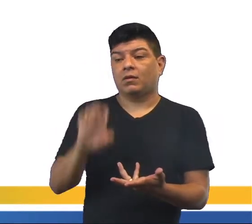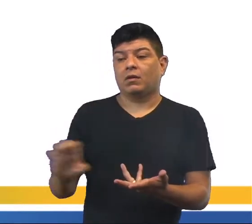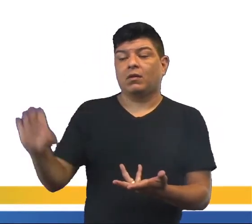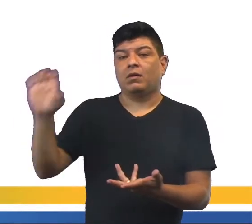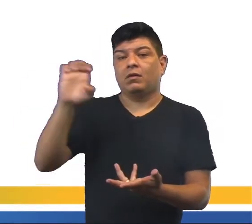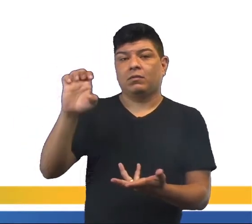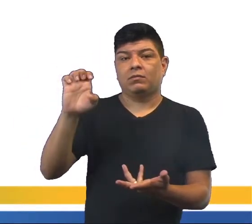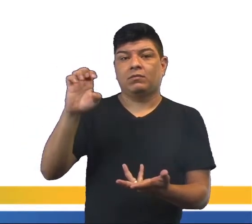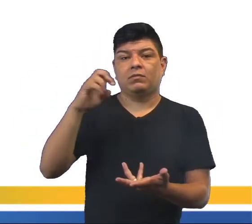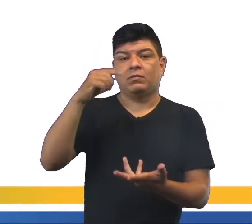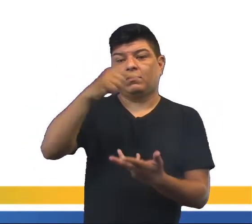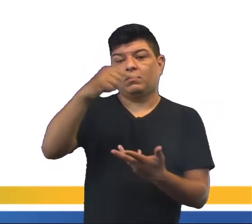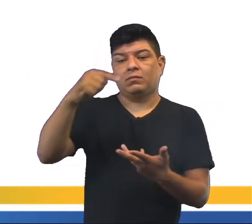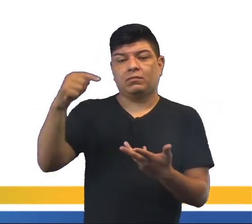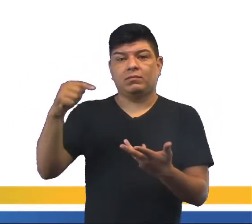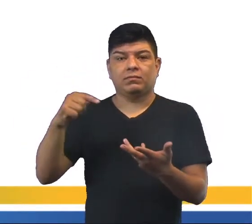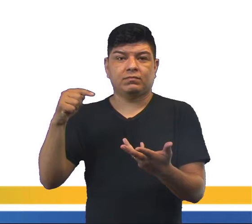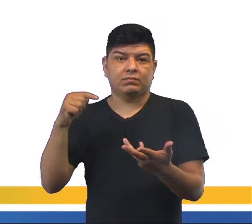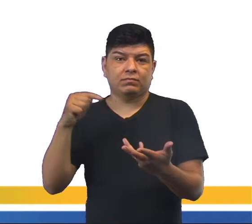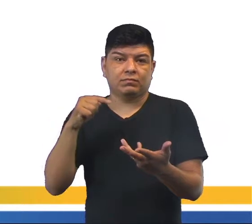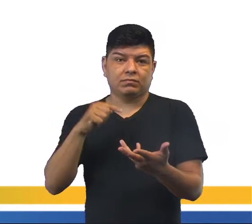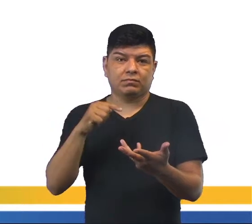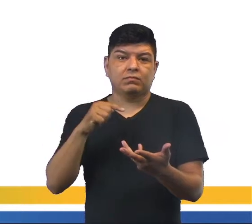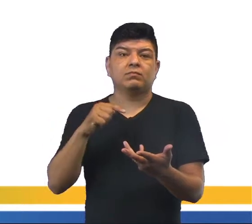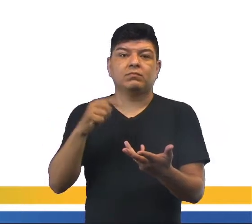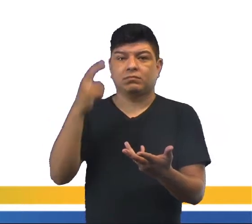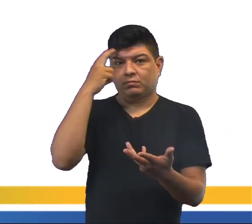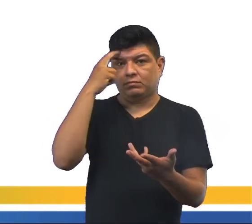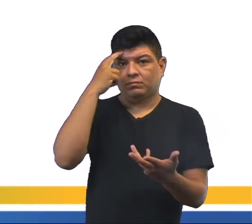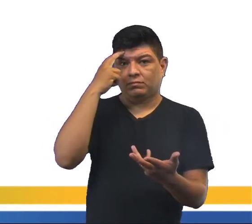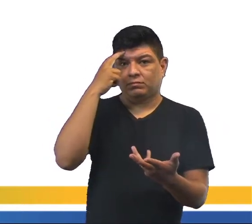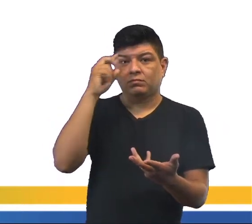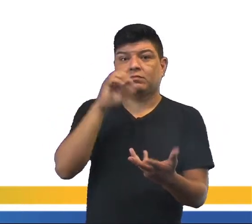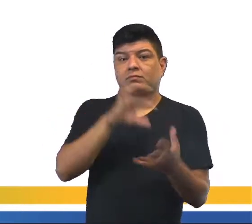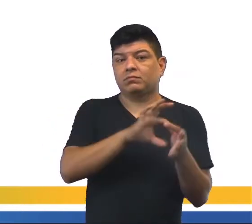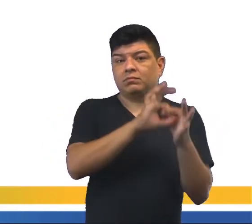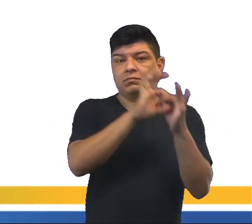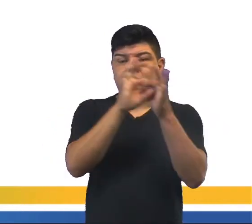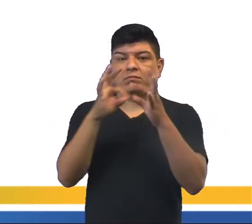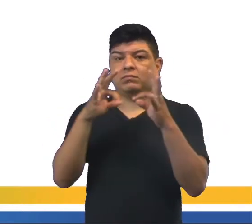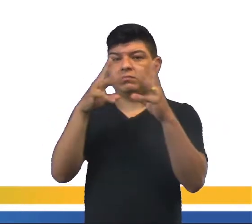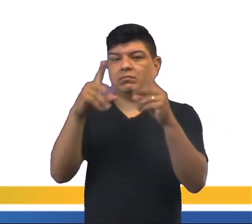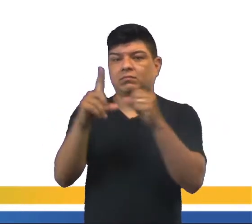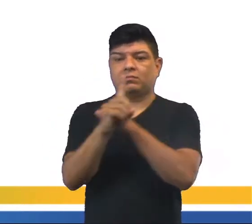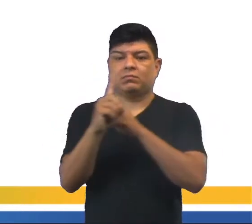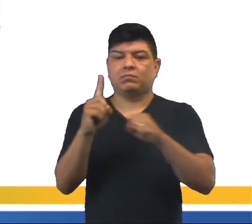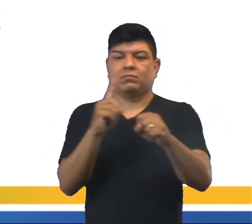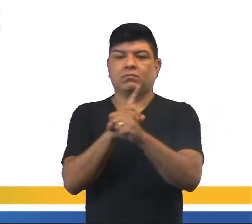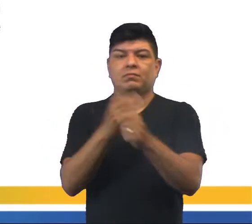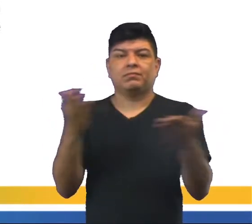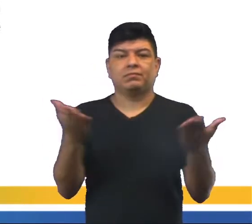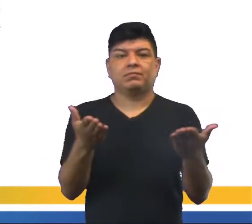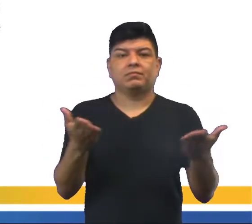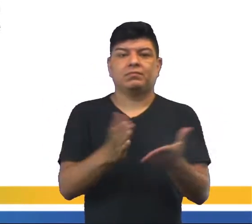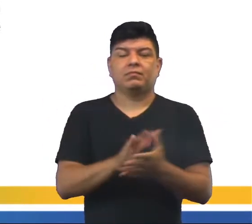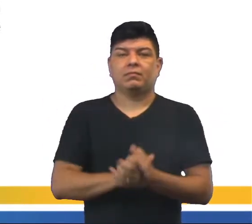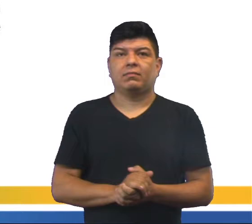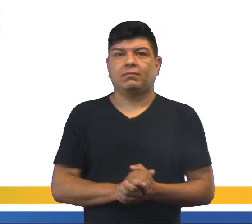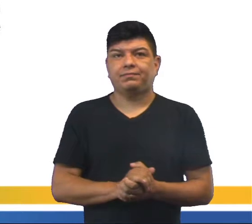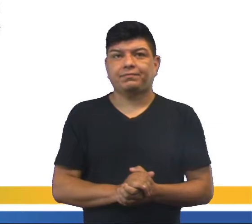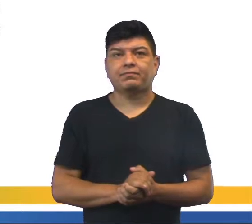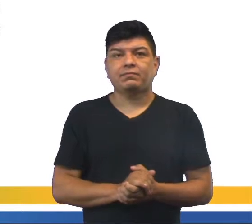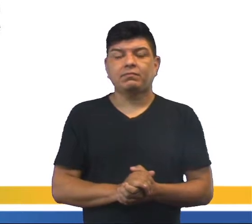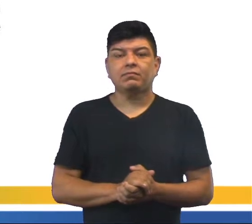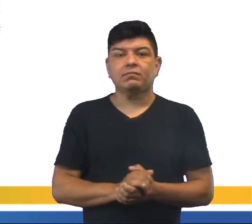elementos culturais são referências no contexto de composição de toda a sociedade moderna.